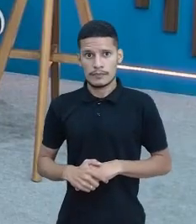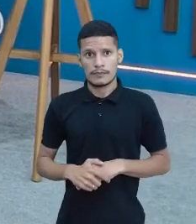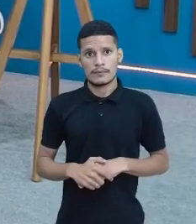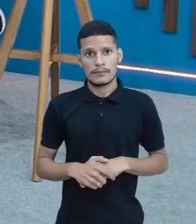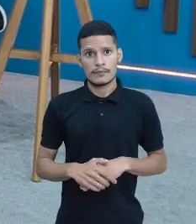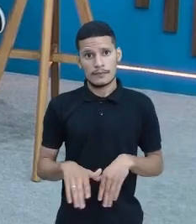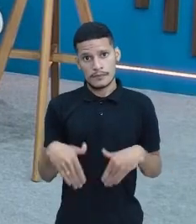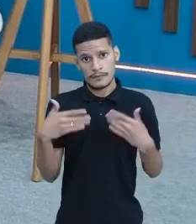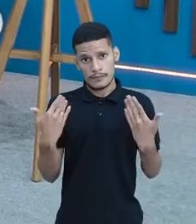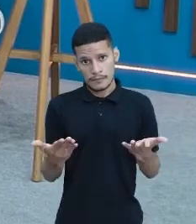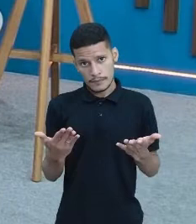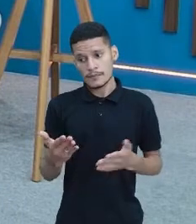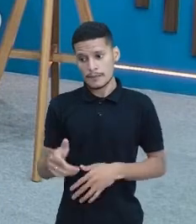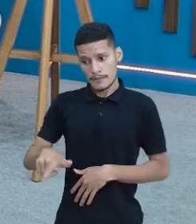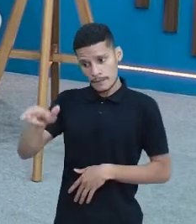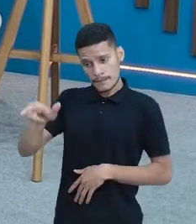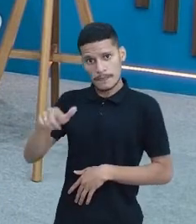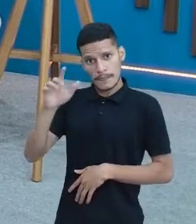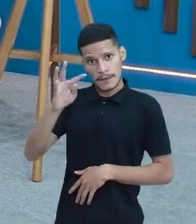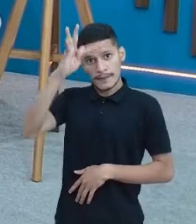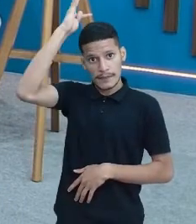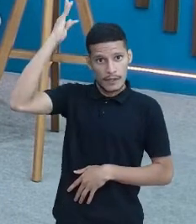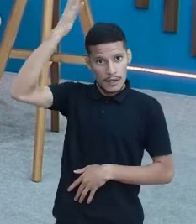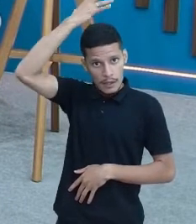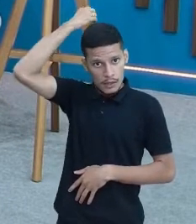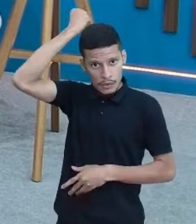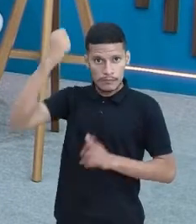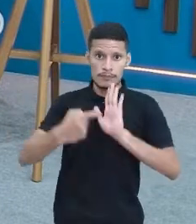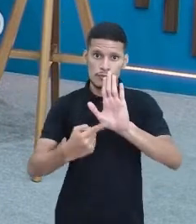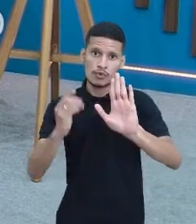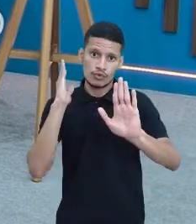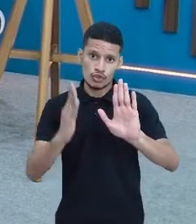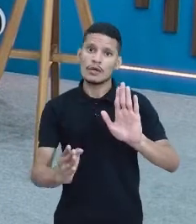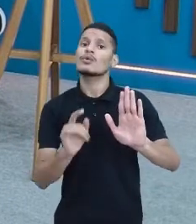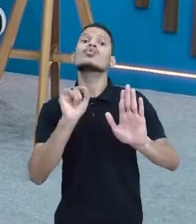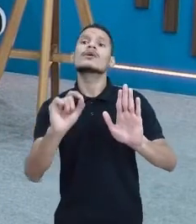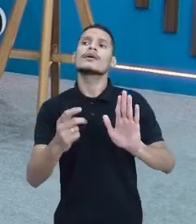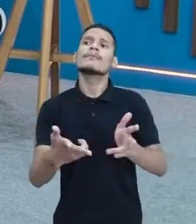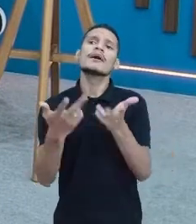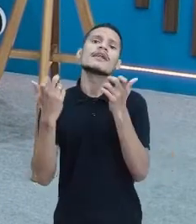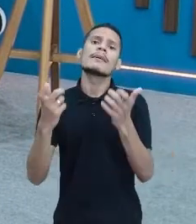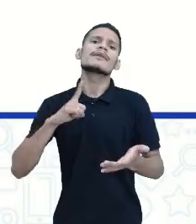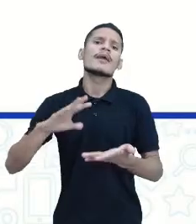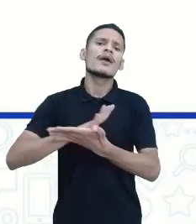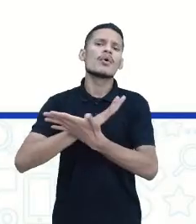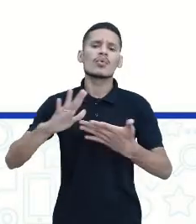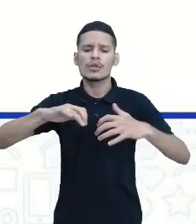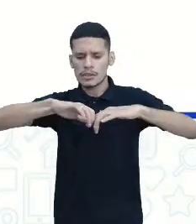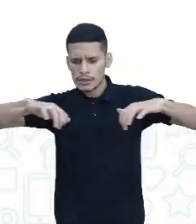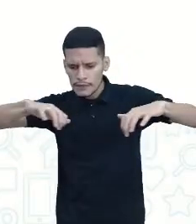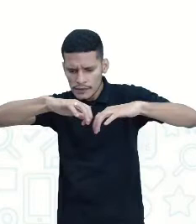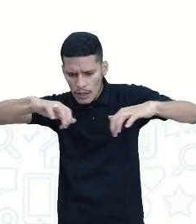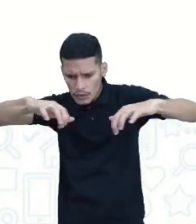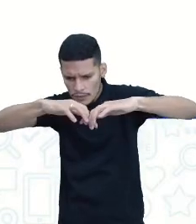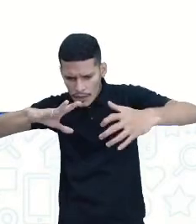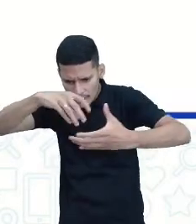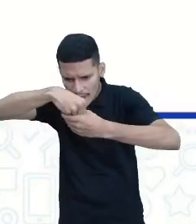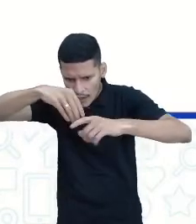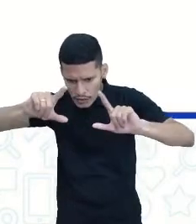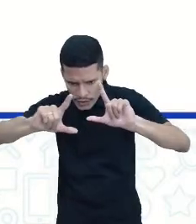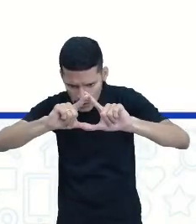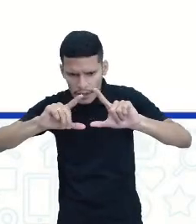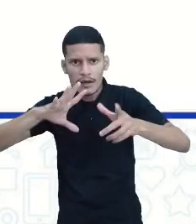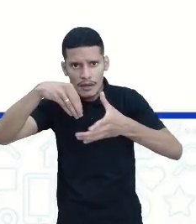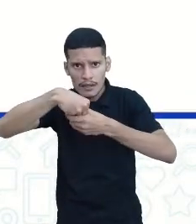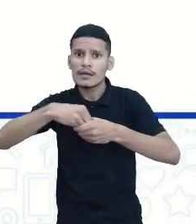Bom, gente, como o Tiago está mostrando aí para vocês, a gente percebe que existem várias divisões aí nesses triângulos, vários elementos novos que